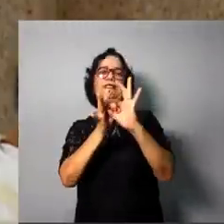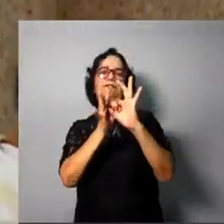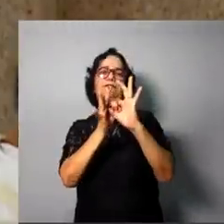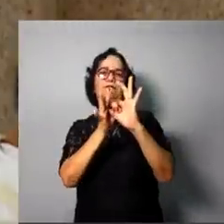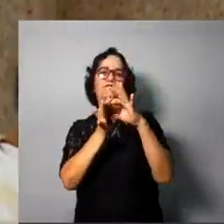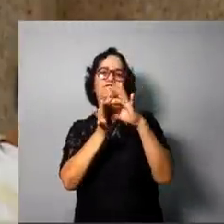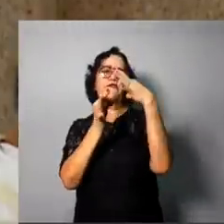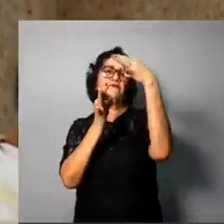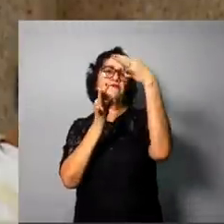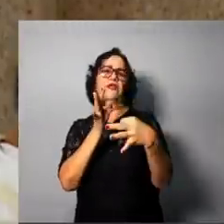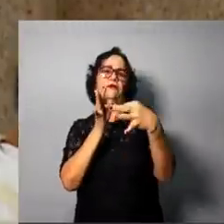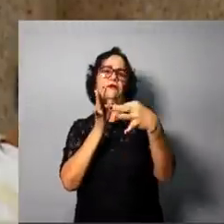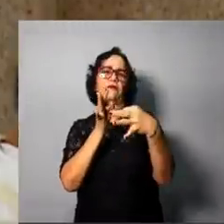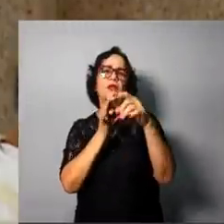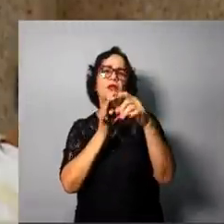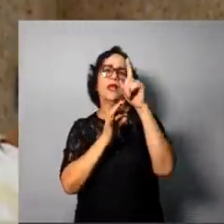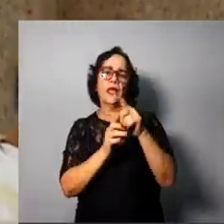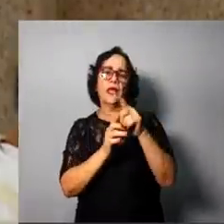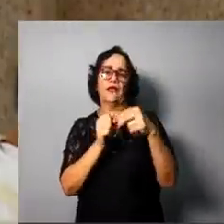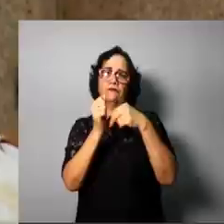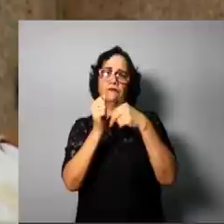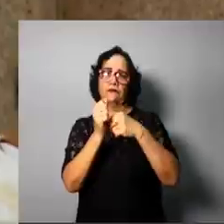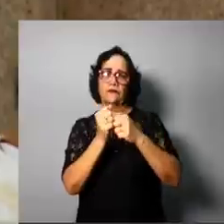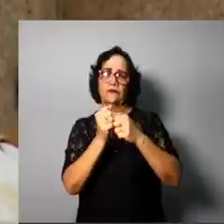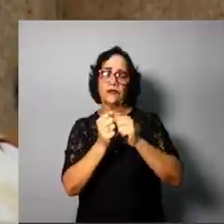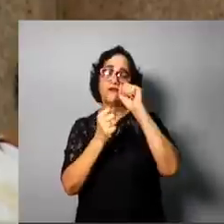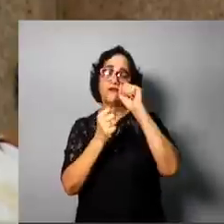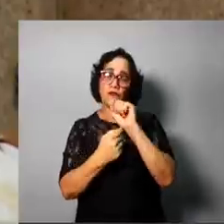Este mistério foi revelado.